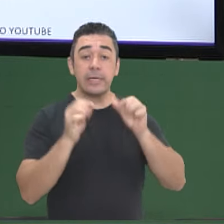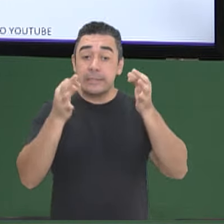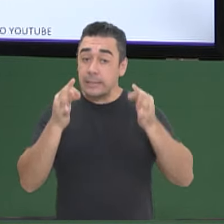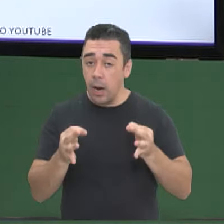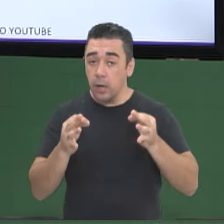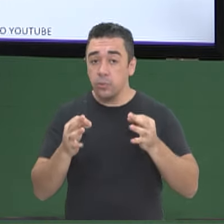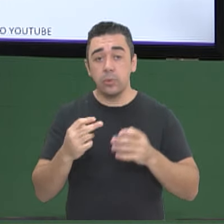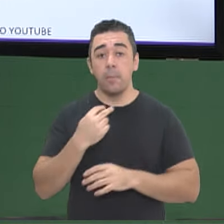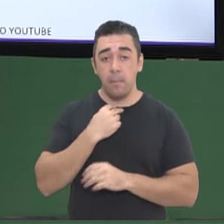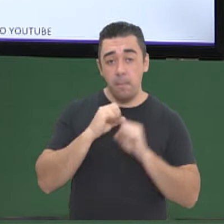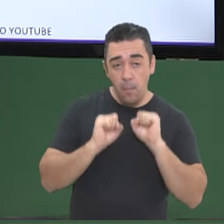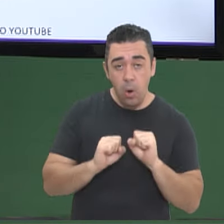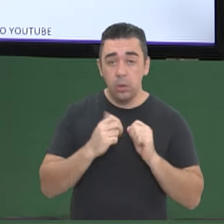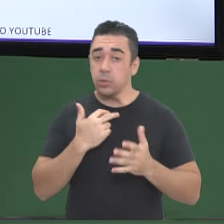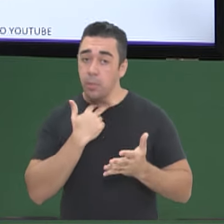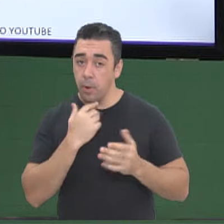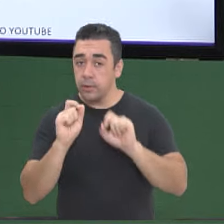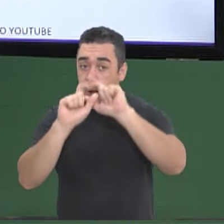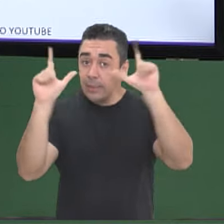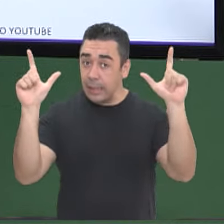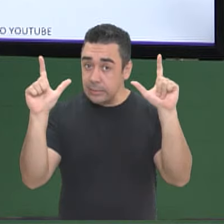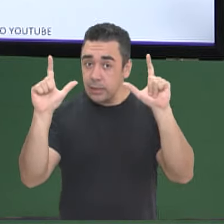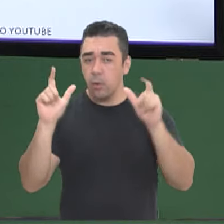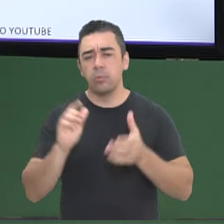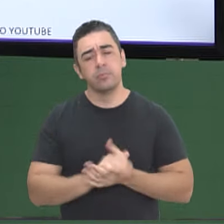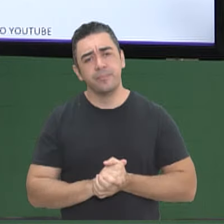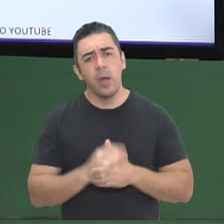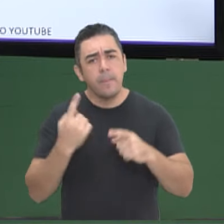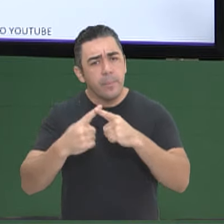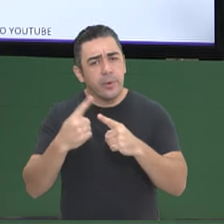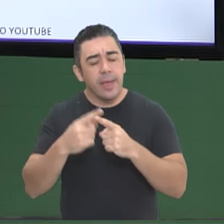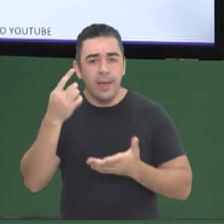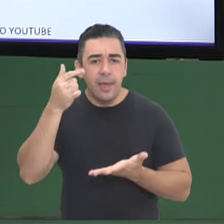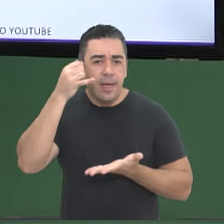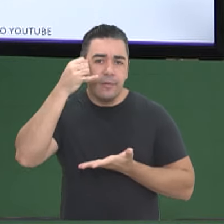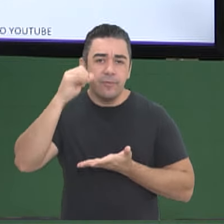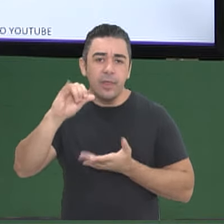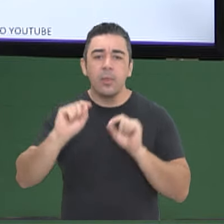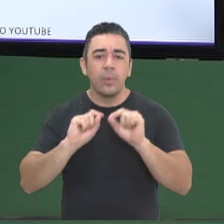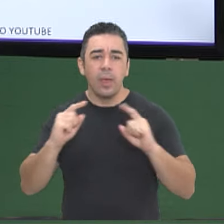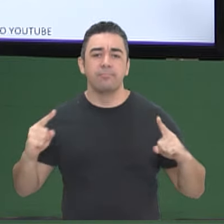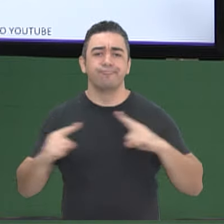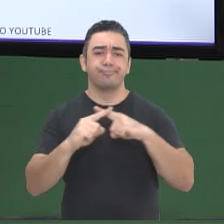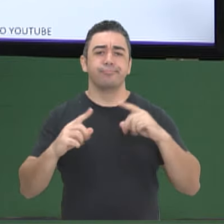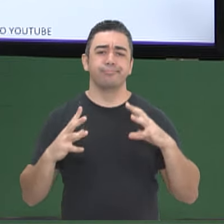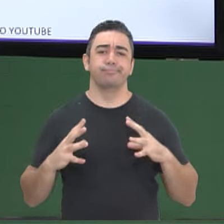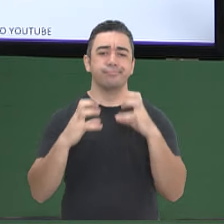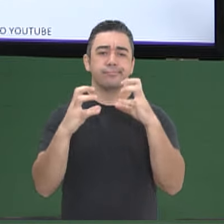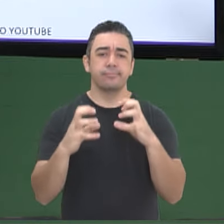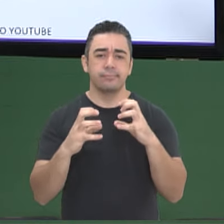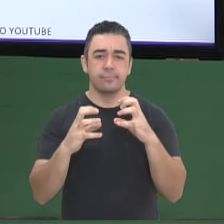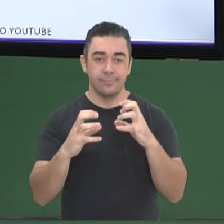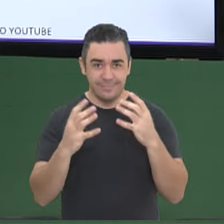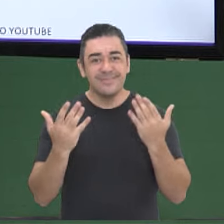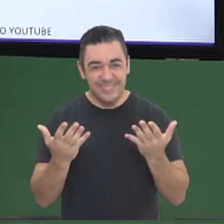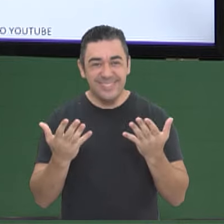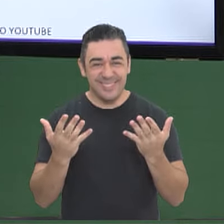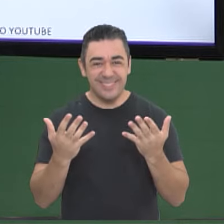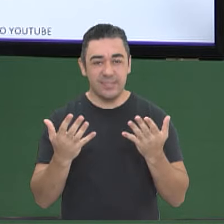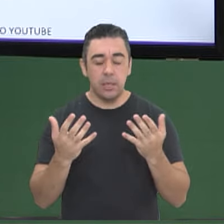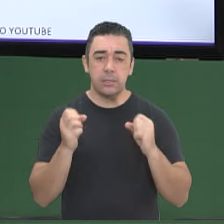certo, tá bem? Então, atenção a isso, porque isso vai evitar conflitos, né? Então, se foi feita uma